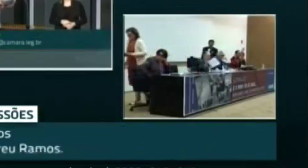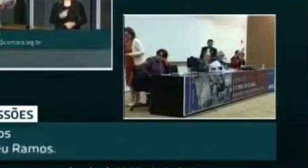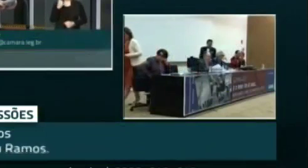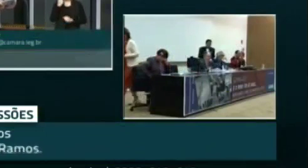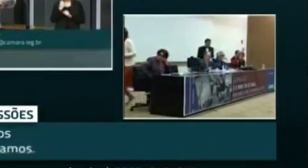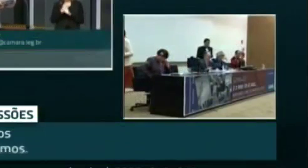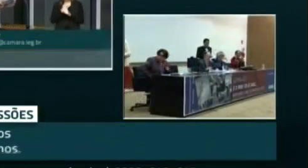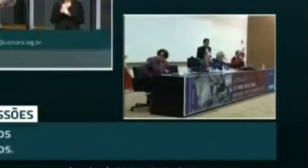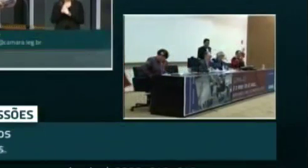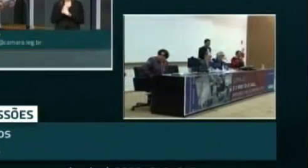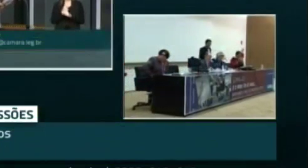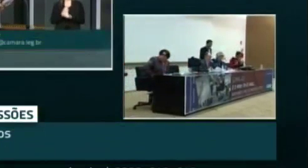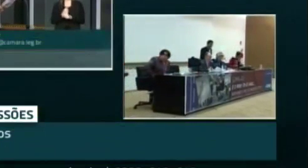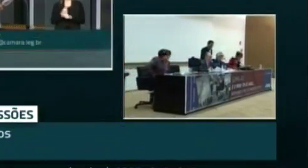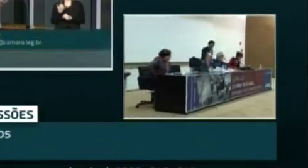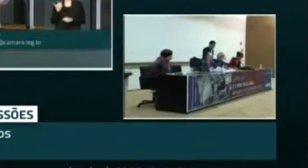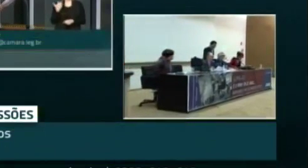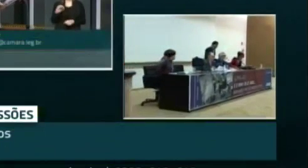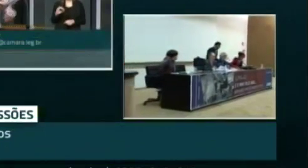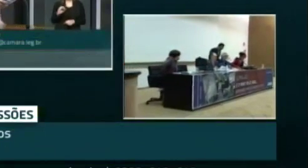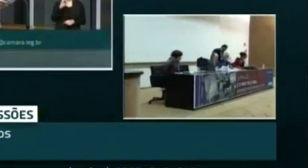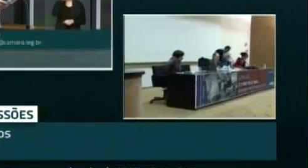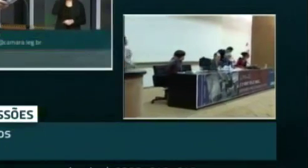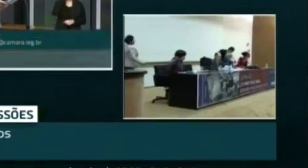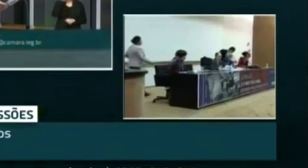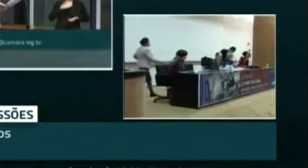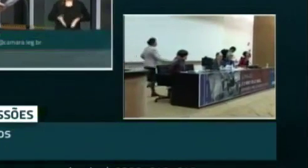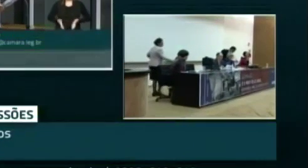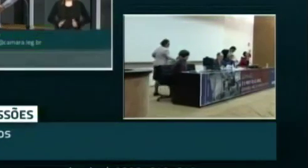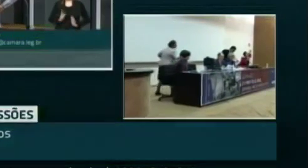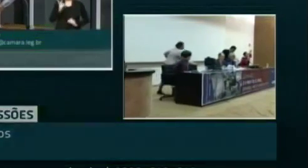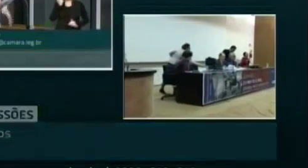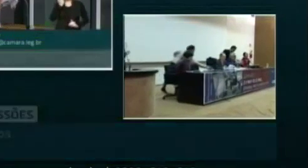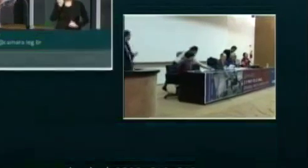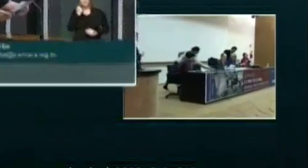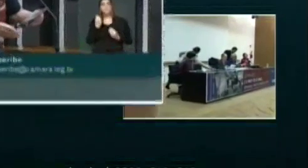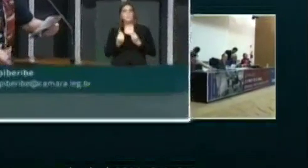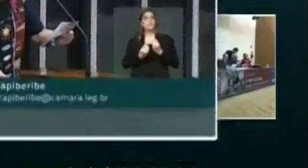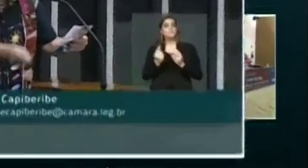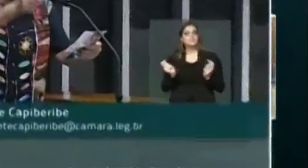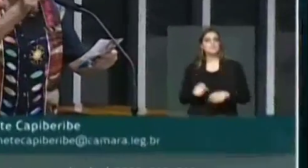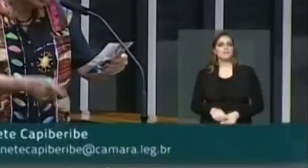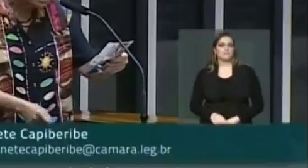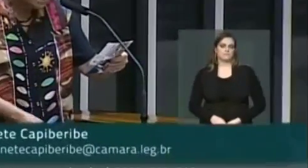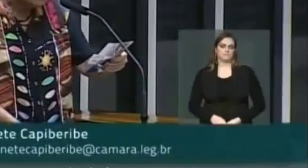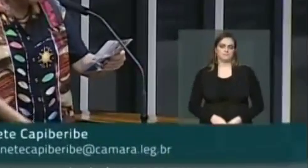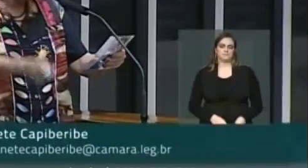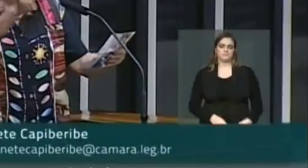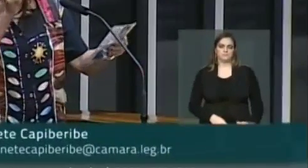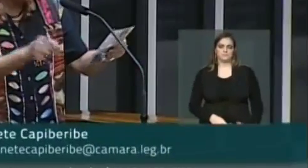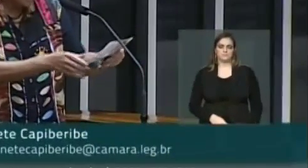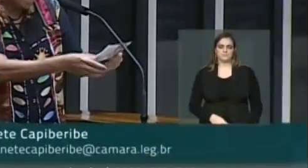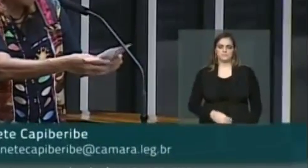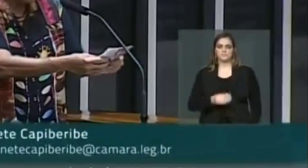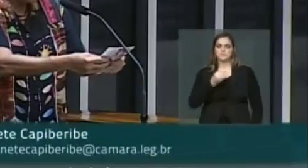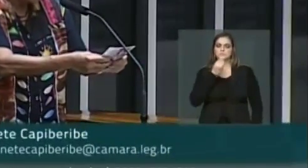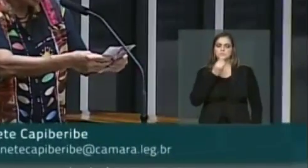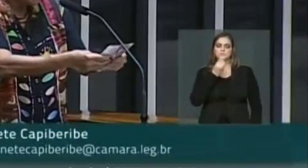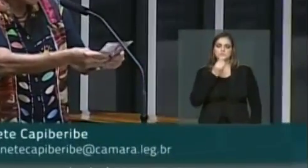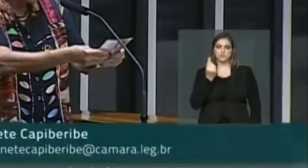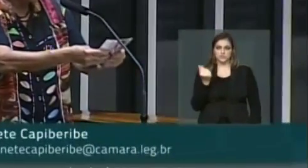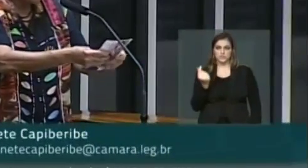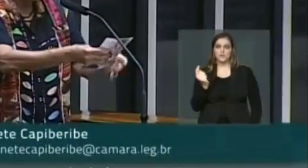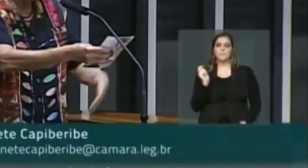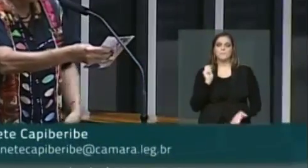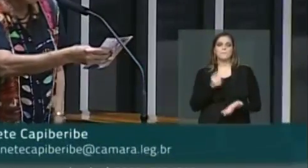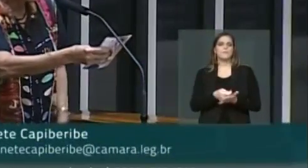somente. 10 maternidades de parto normal, senhor presidente. Seria possível pagar